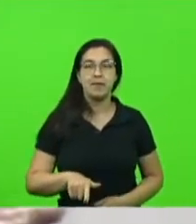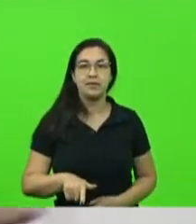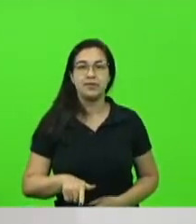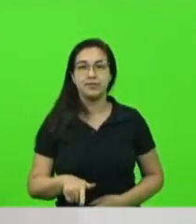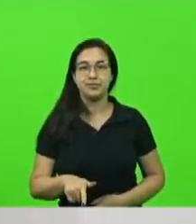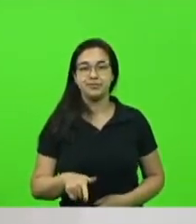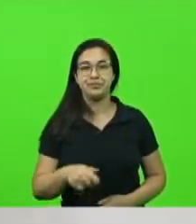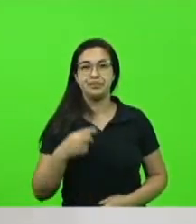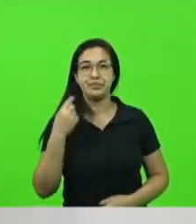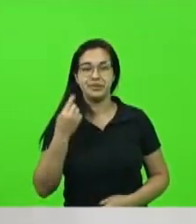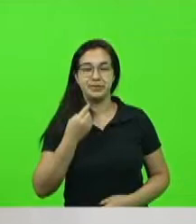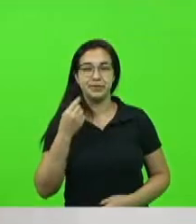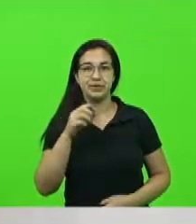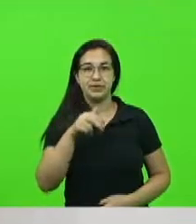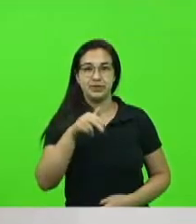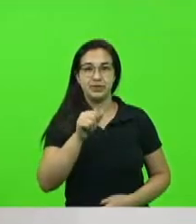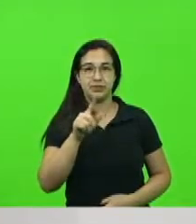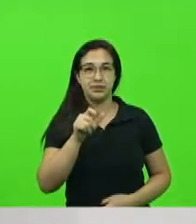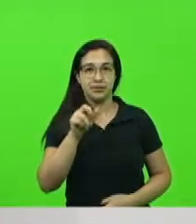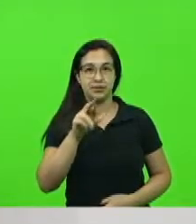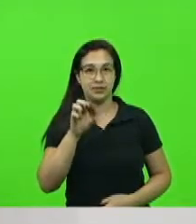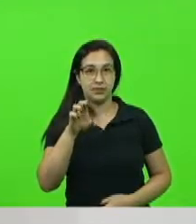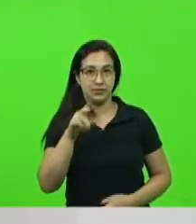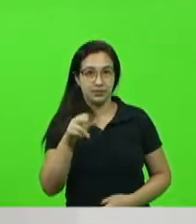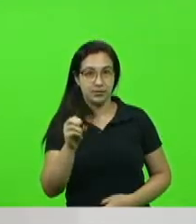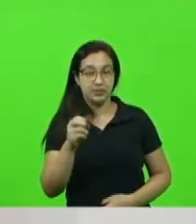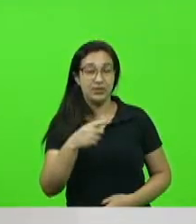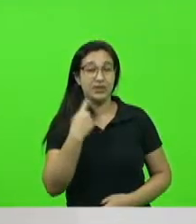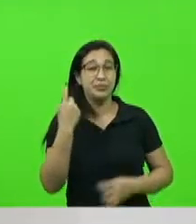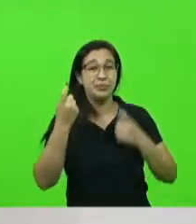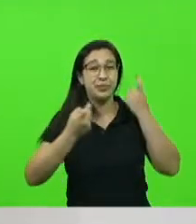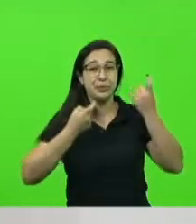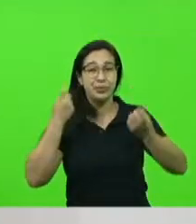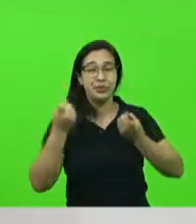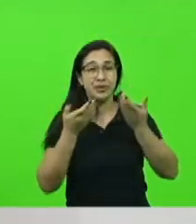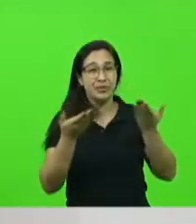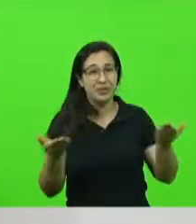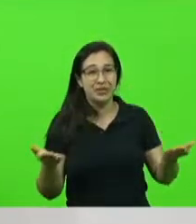nossa preocupação com os aposentados, que com a mudança